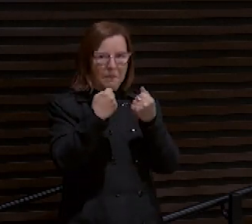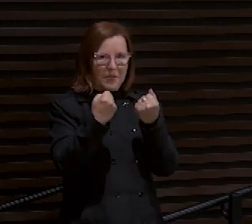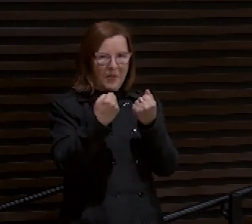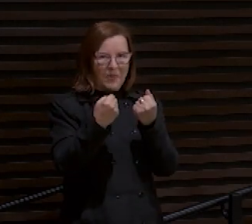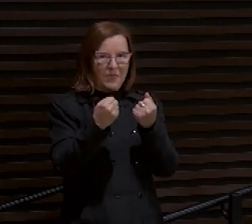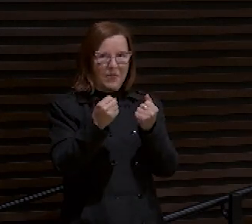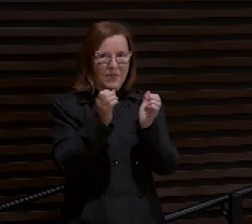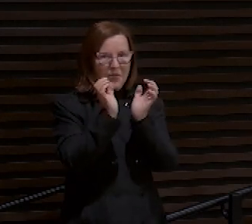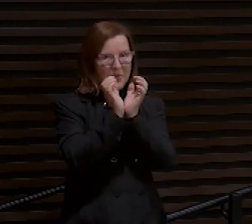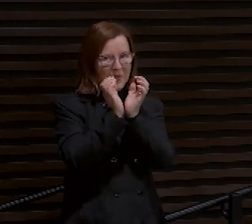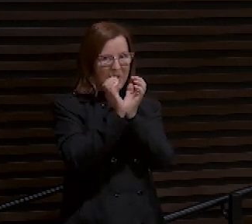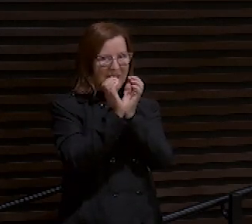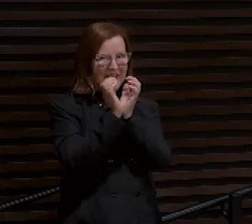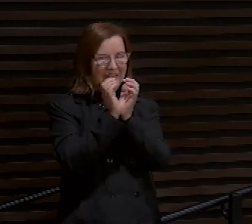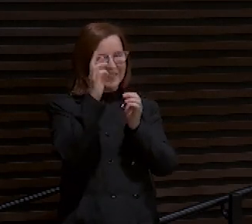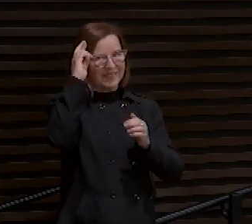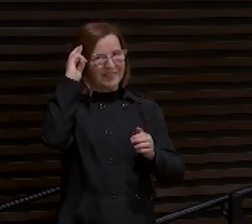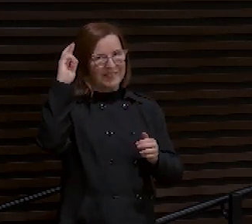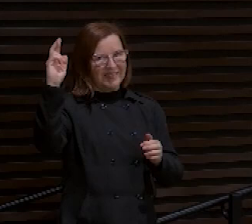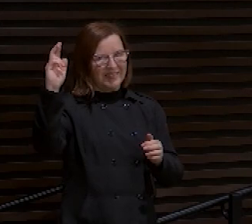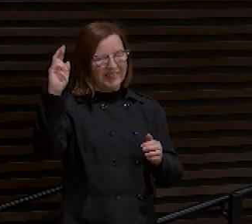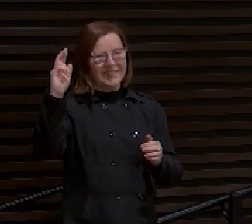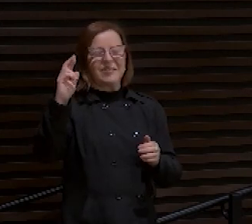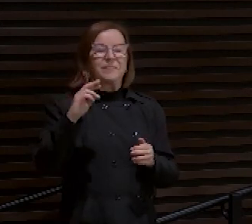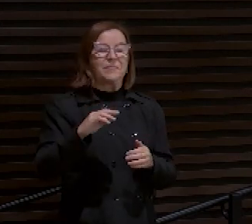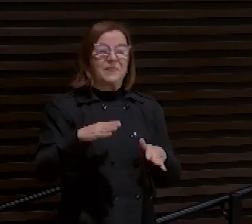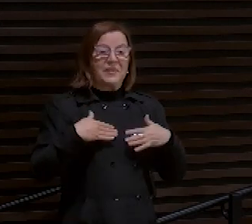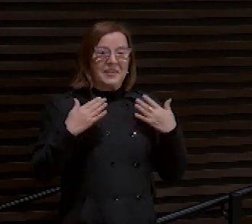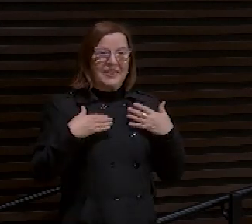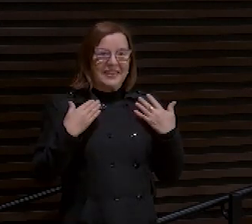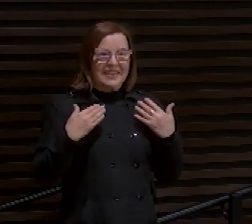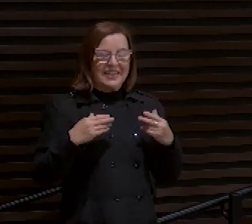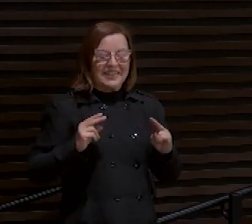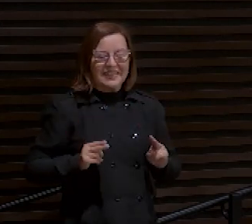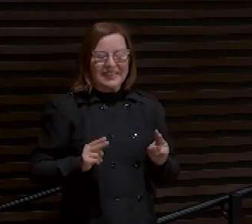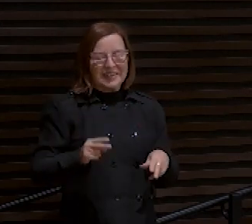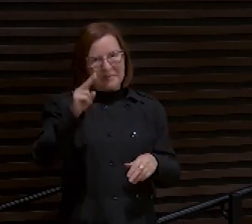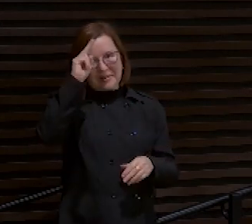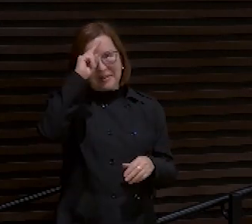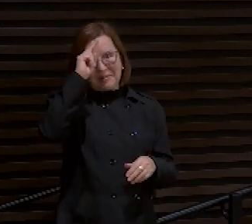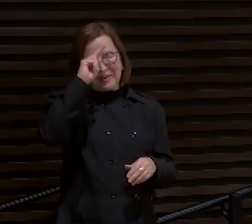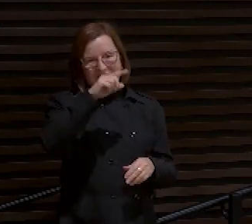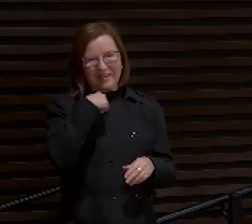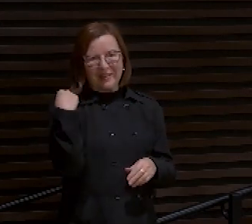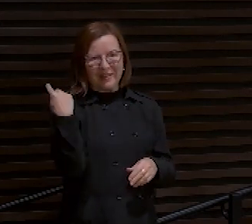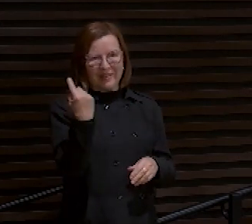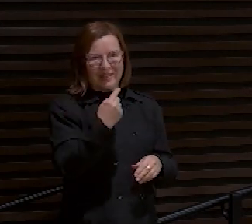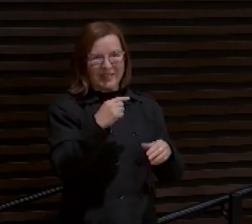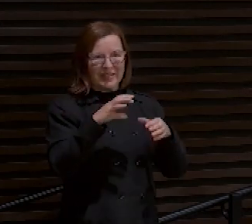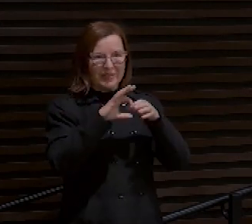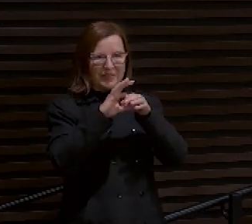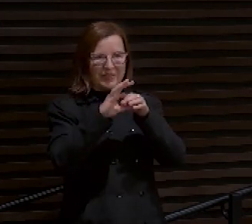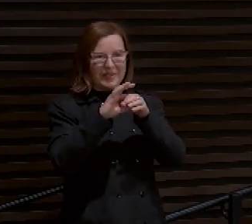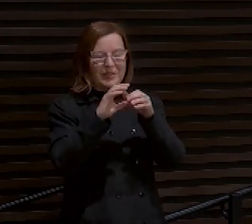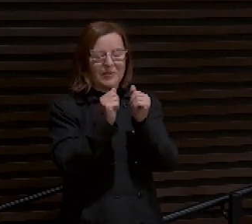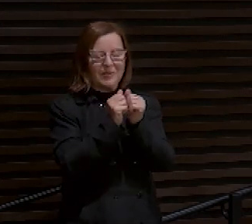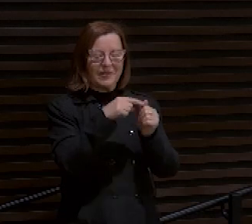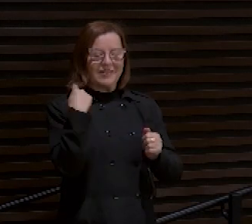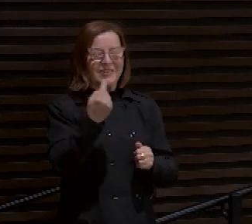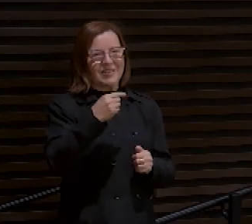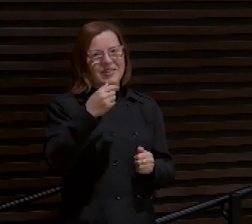o cálice do Senhor. É uma alegria a gente sempre lembrar da nossa união que nós temos com o nosso Salvador.